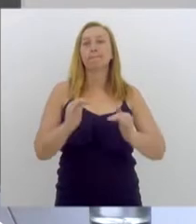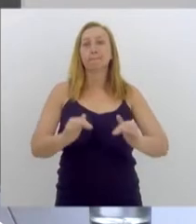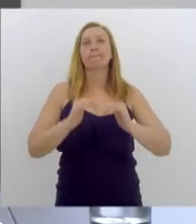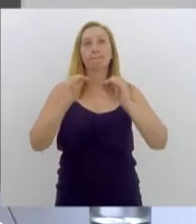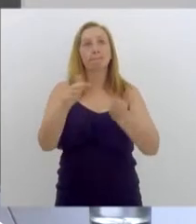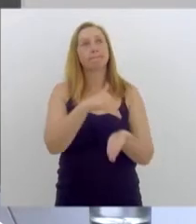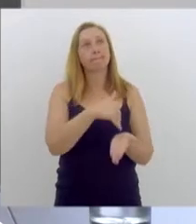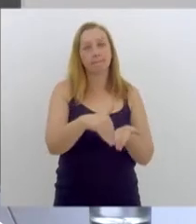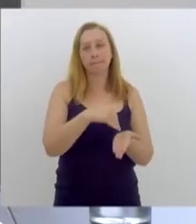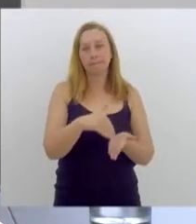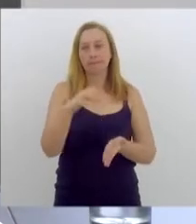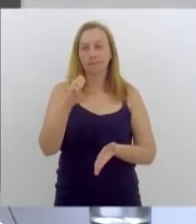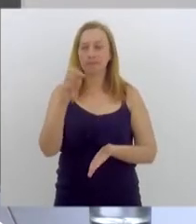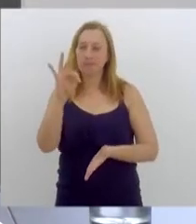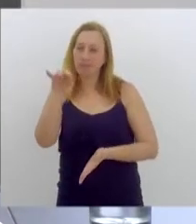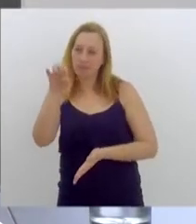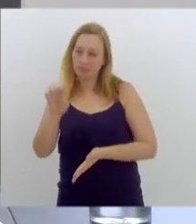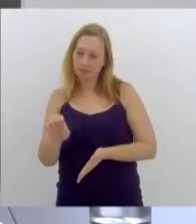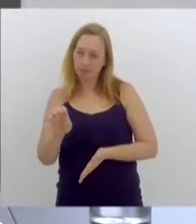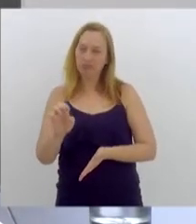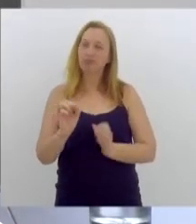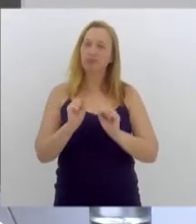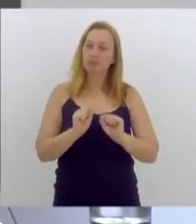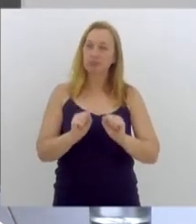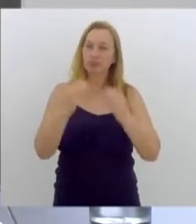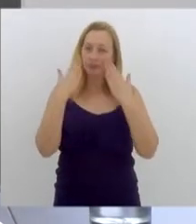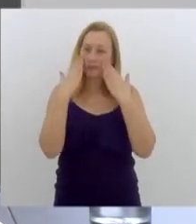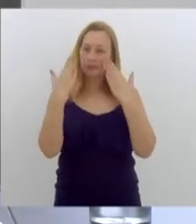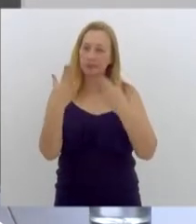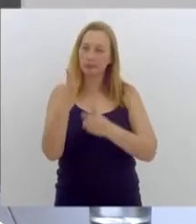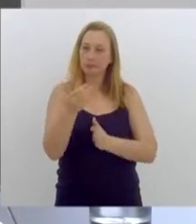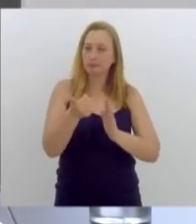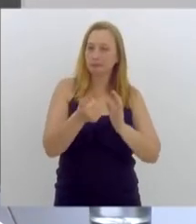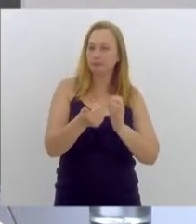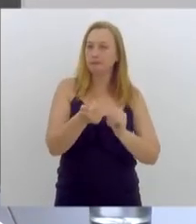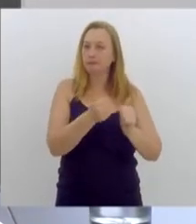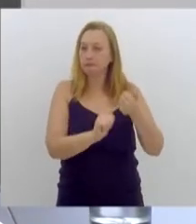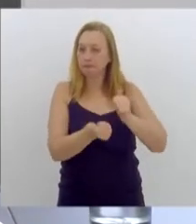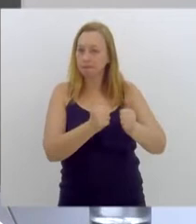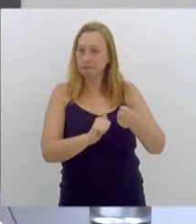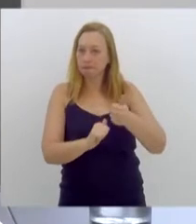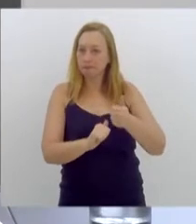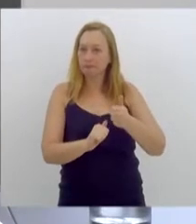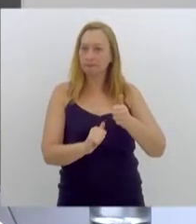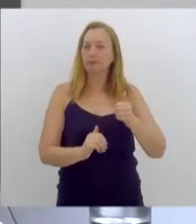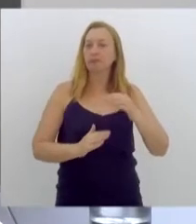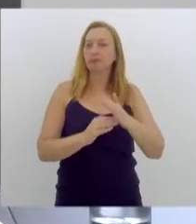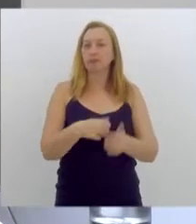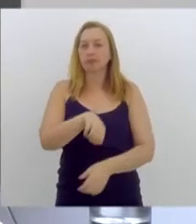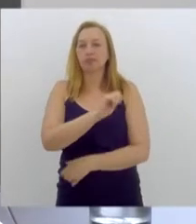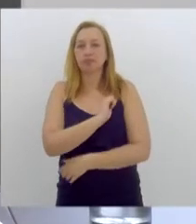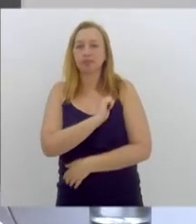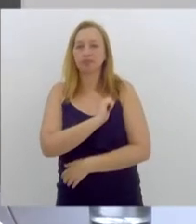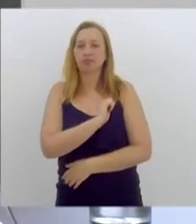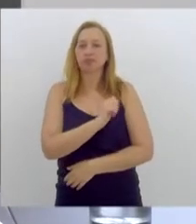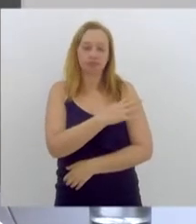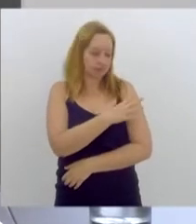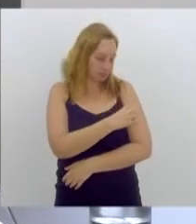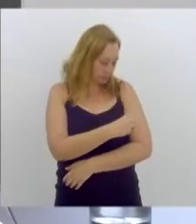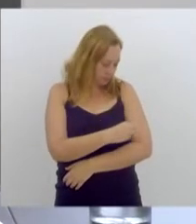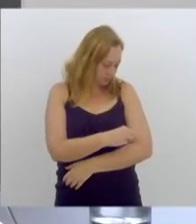subsecretária Stefani para que possa apresentar avaliação das metas fiscais do segundo